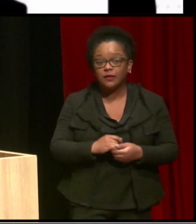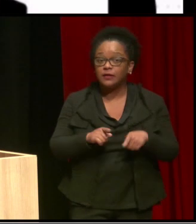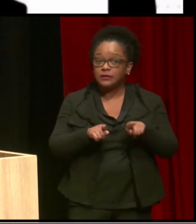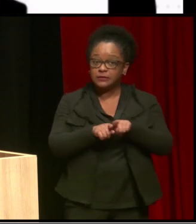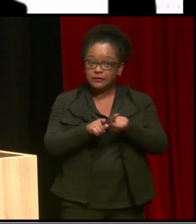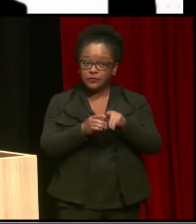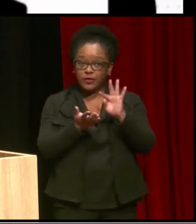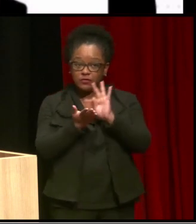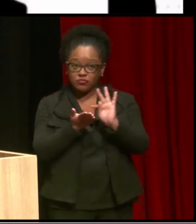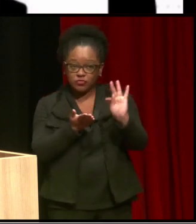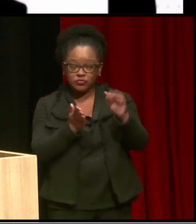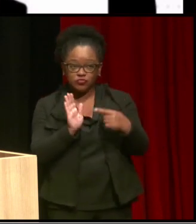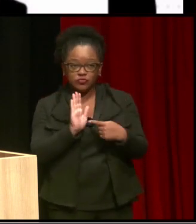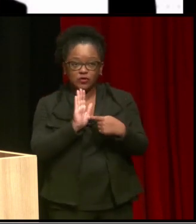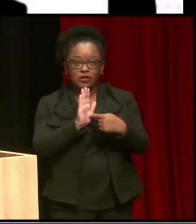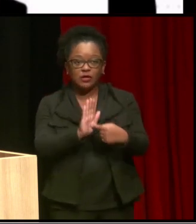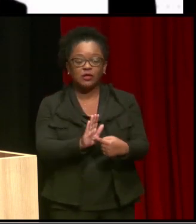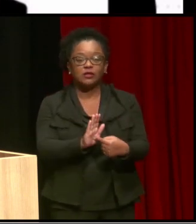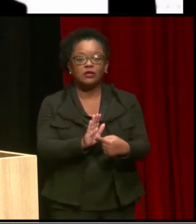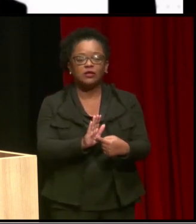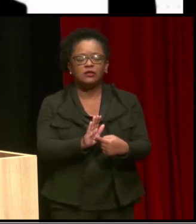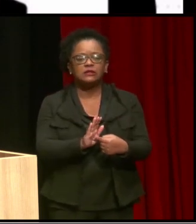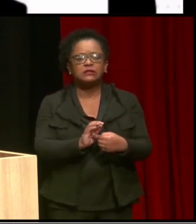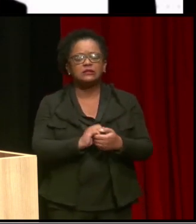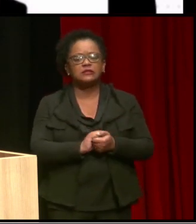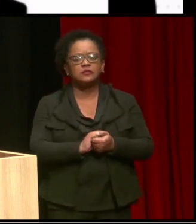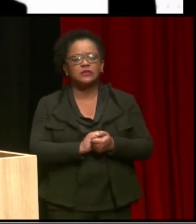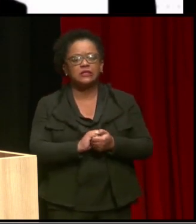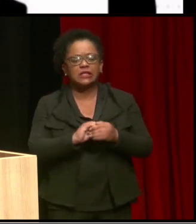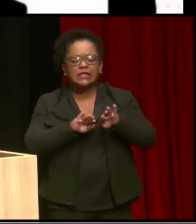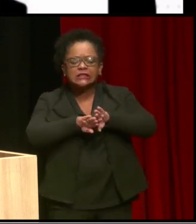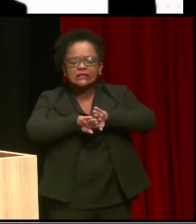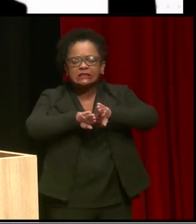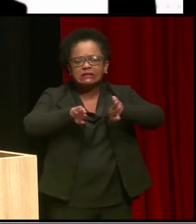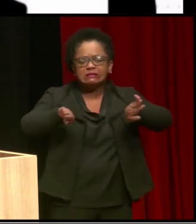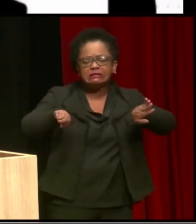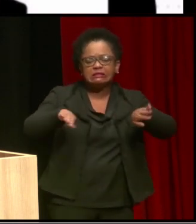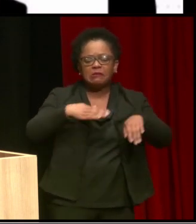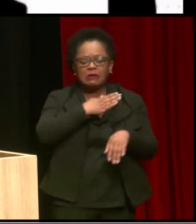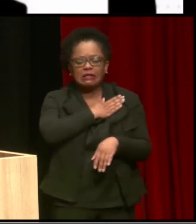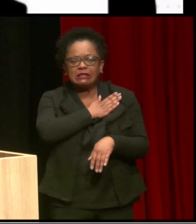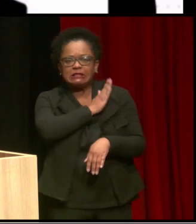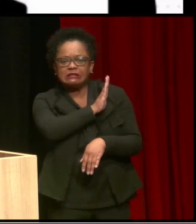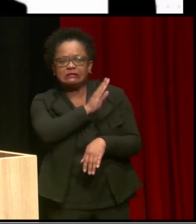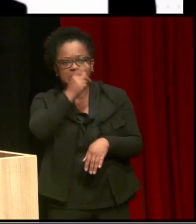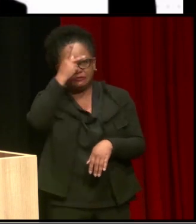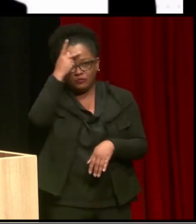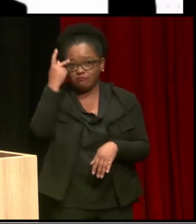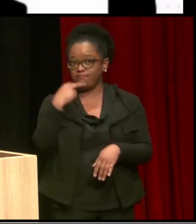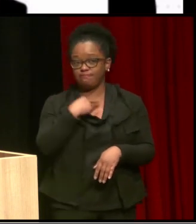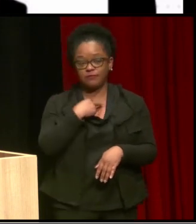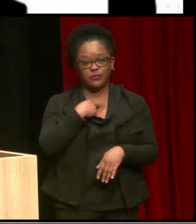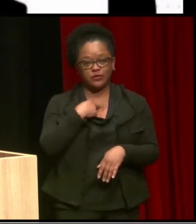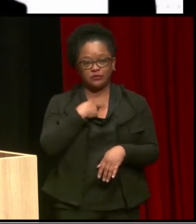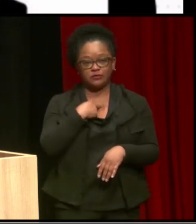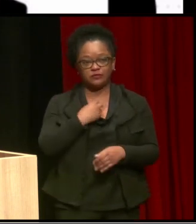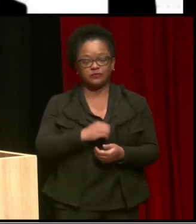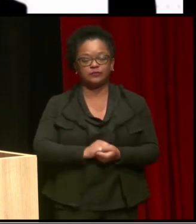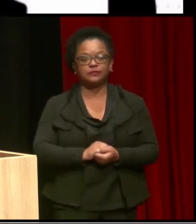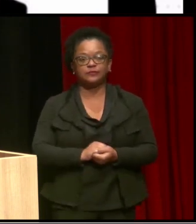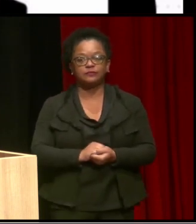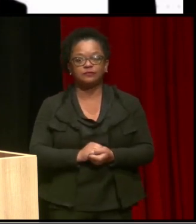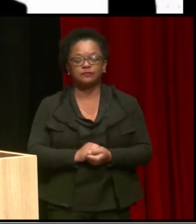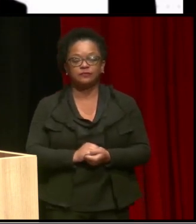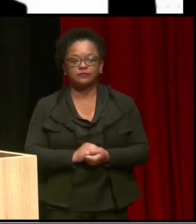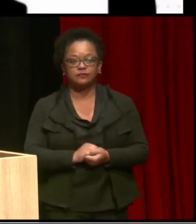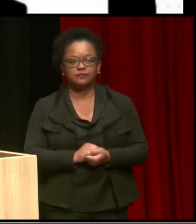Tiago fala que a gente não deveria fazer acepção, distinção de pessoas. Vocês lembram desse texto de Tiago? Então, pensa